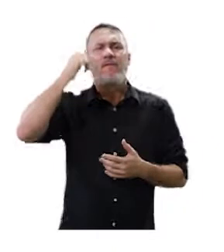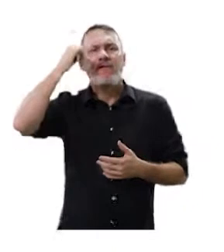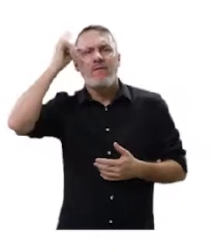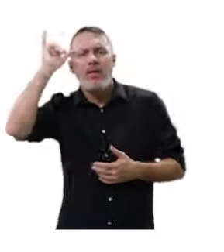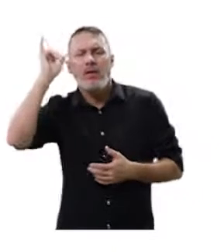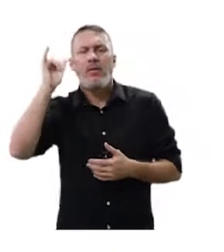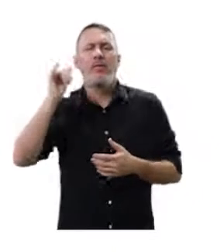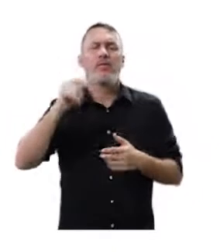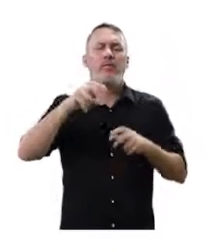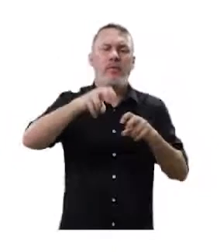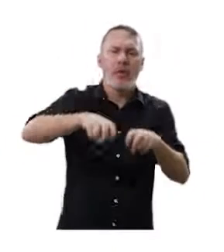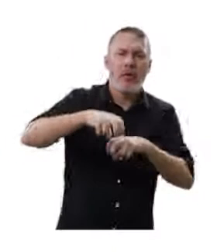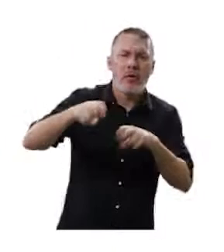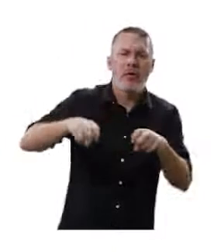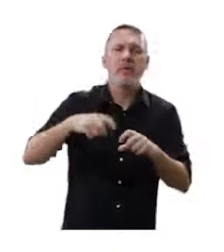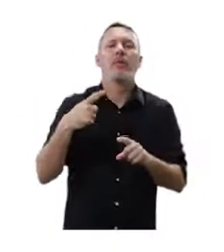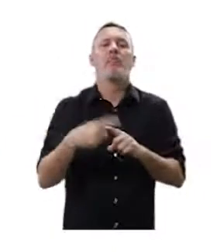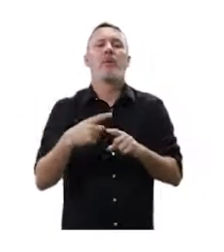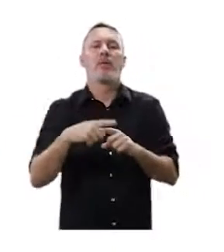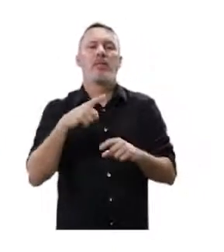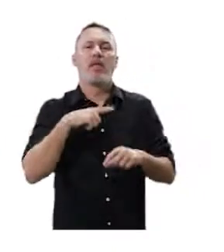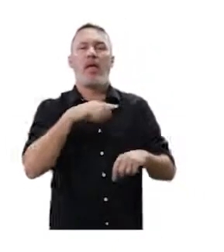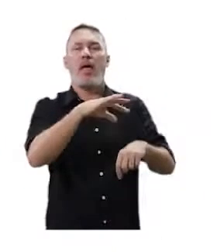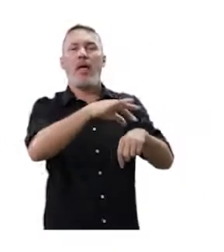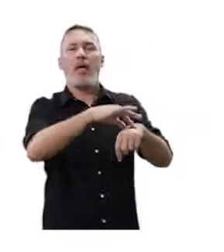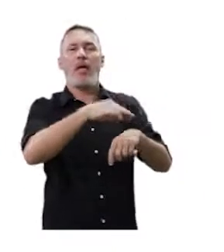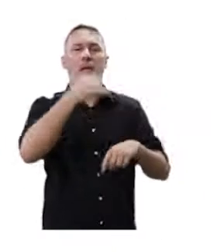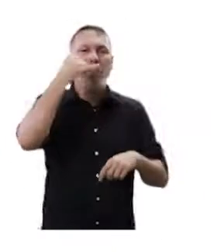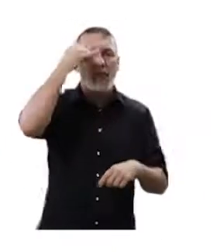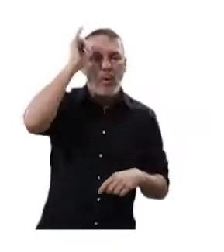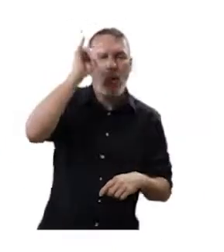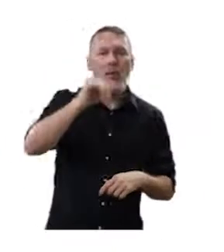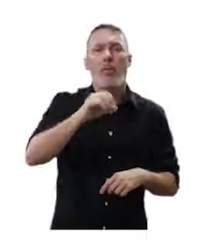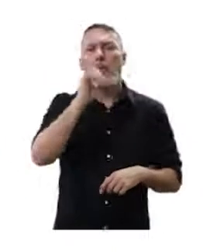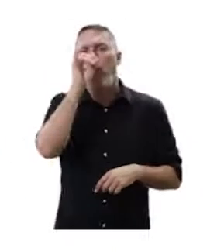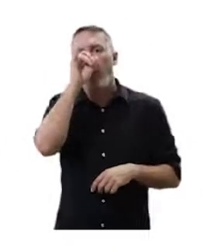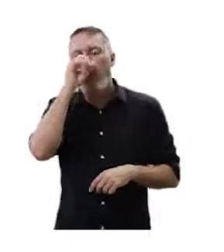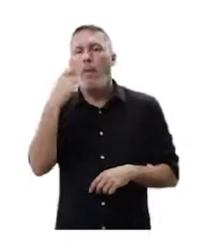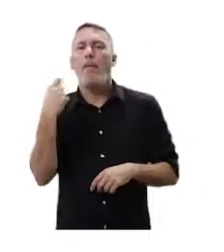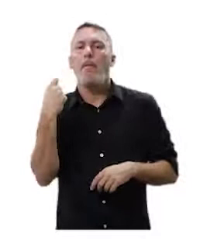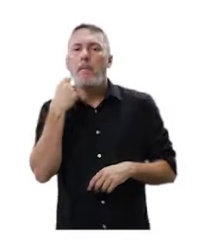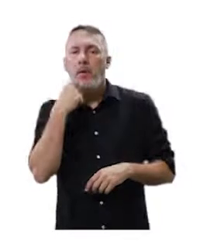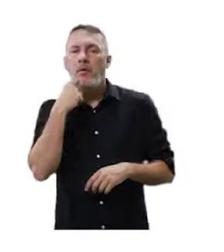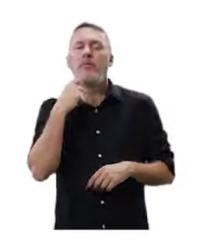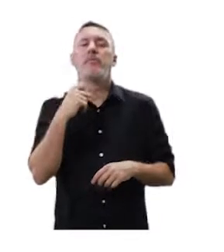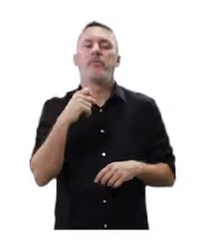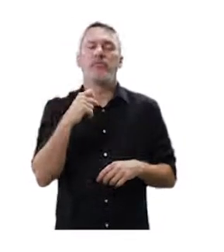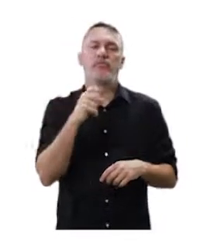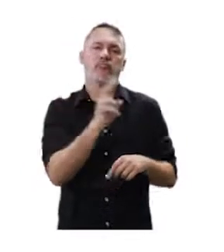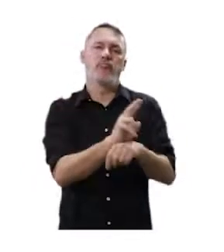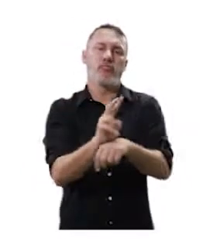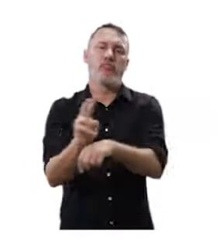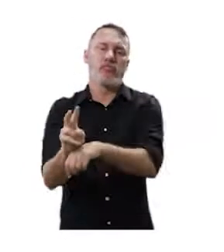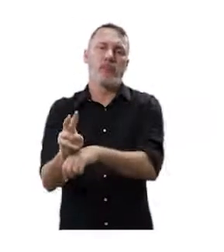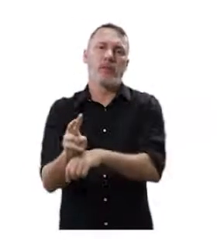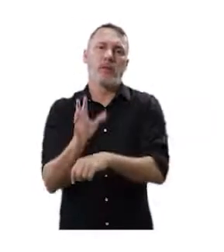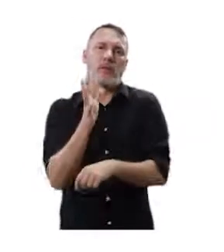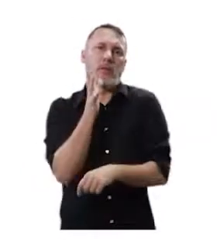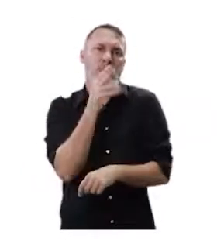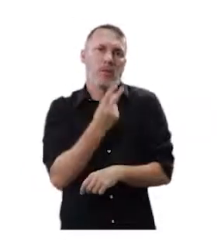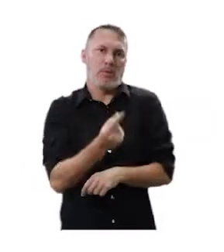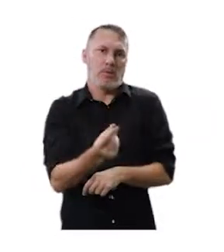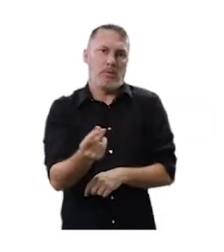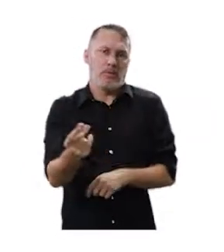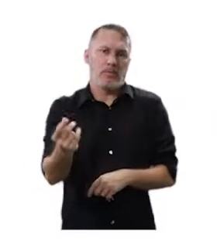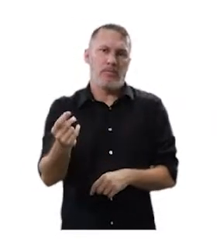e sertanejos para conservar carnes de boi, porco e peixe. O que ocorre com as células